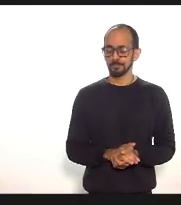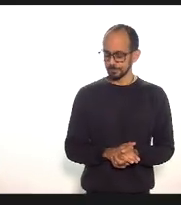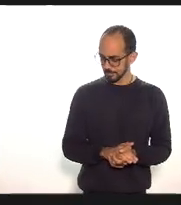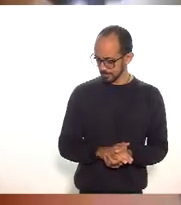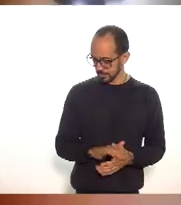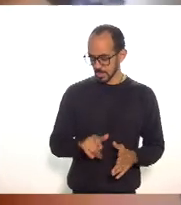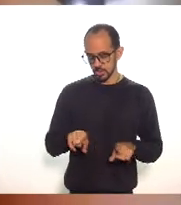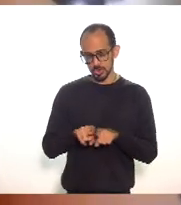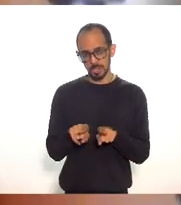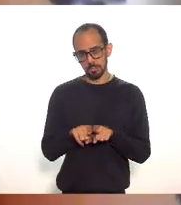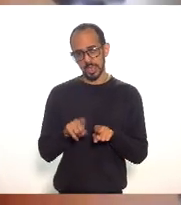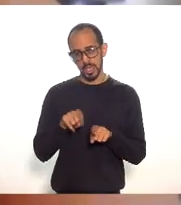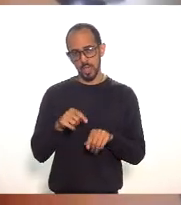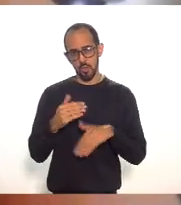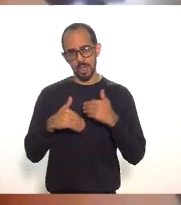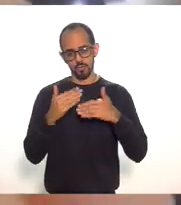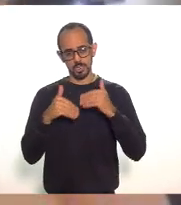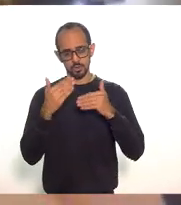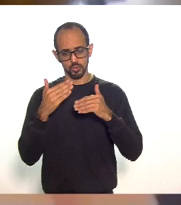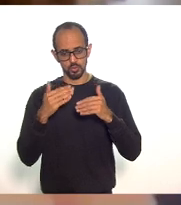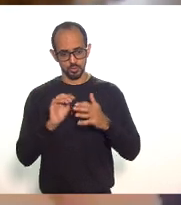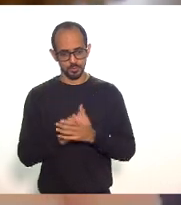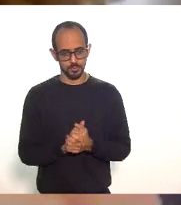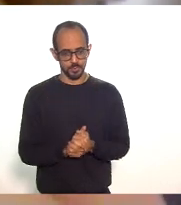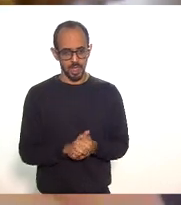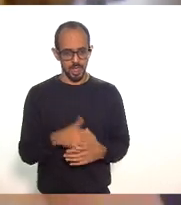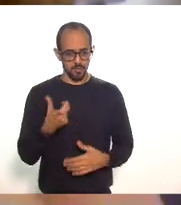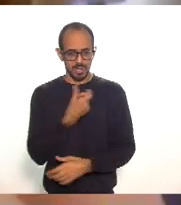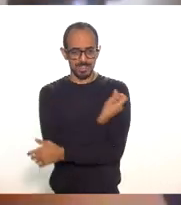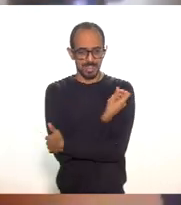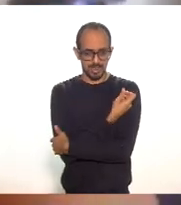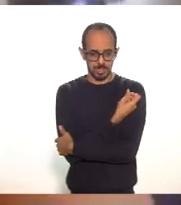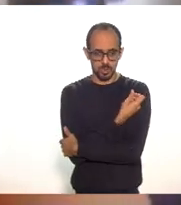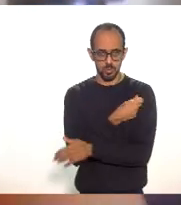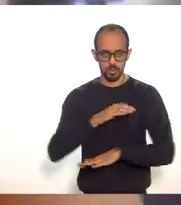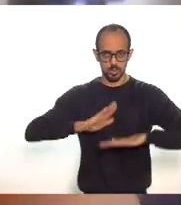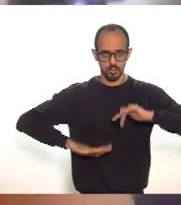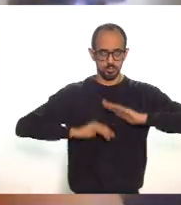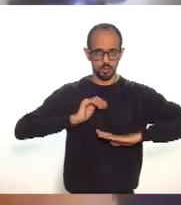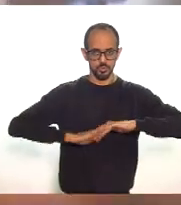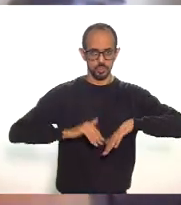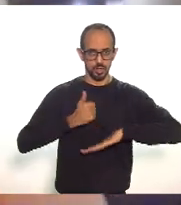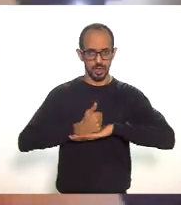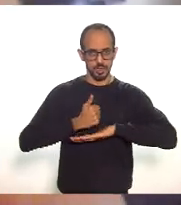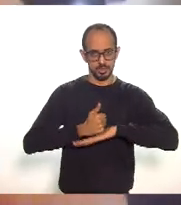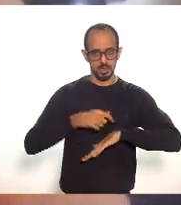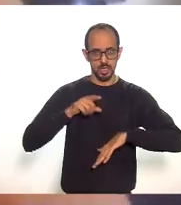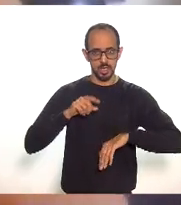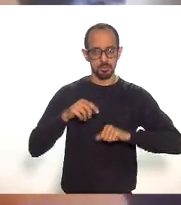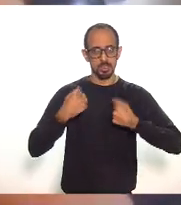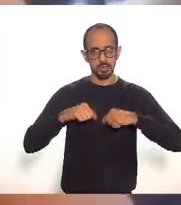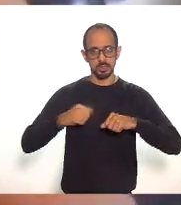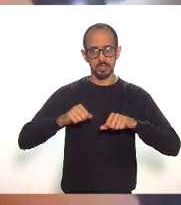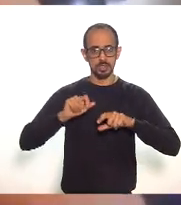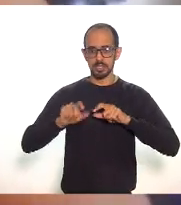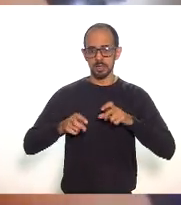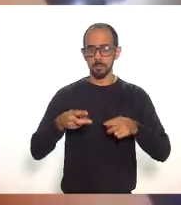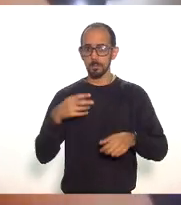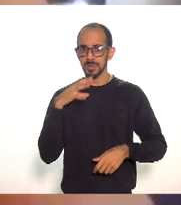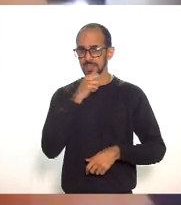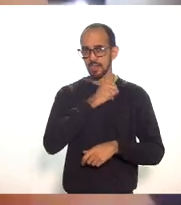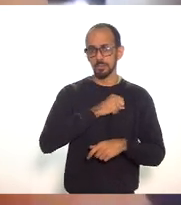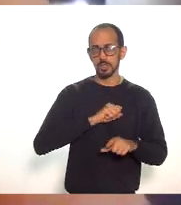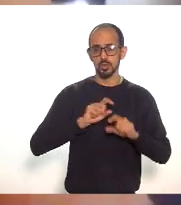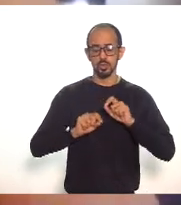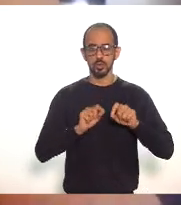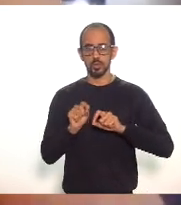isso também foi um avanço. A vacinação desses profissionais tem que ser encarada como uma medida